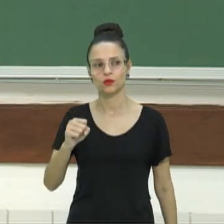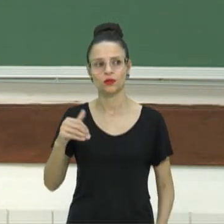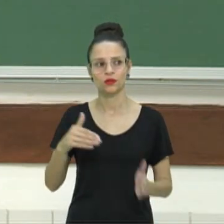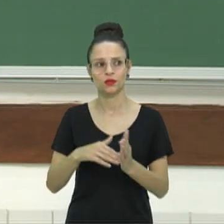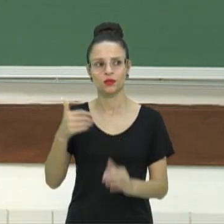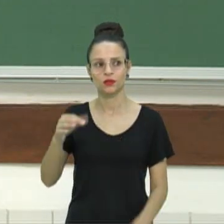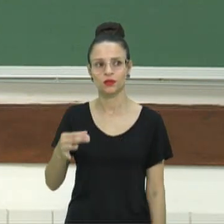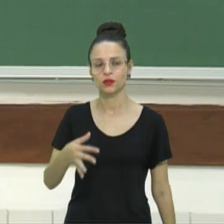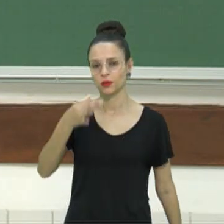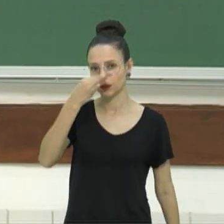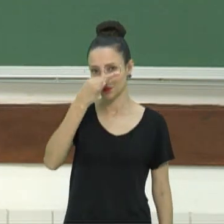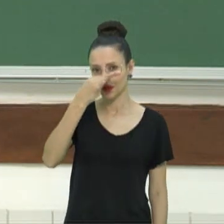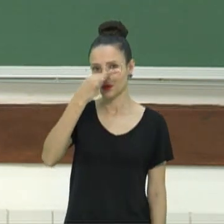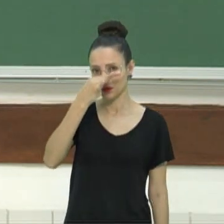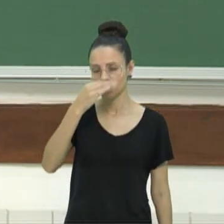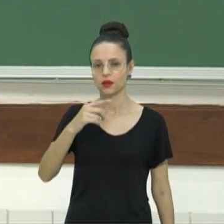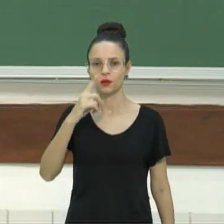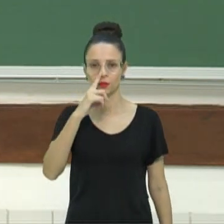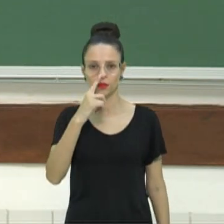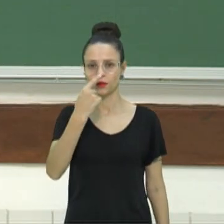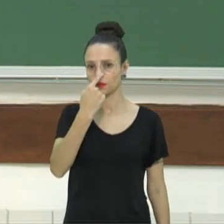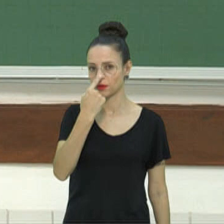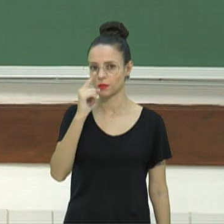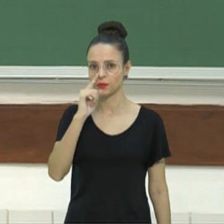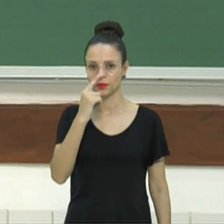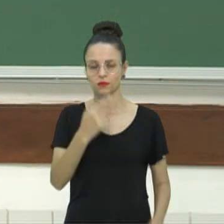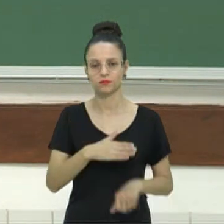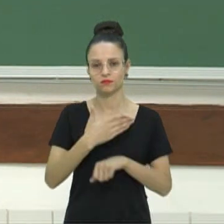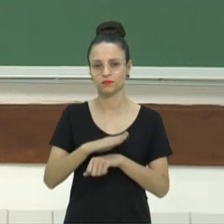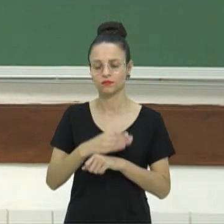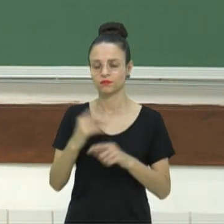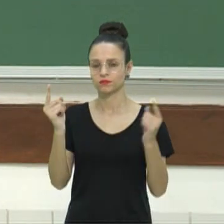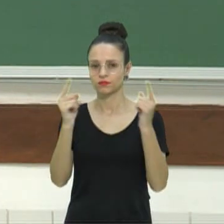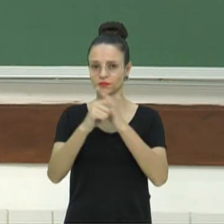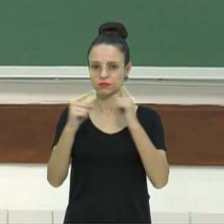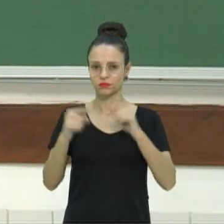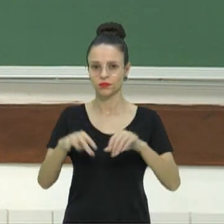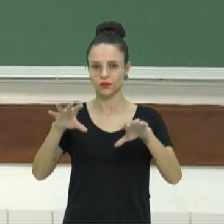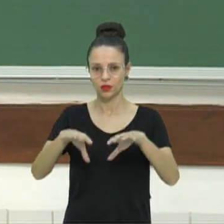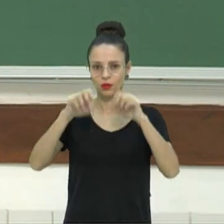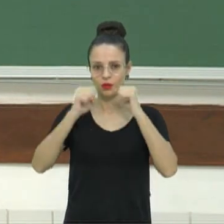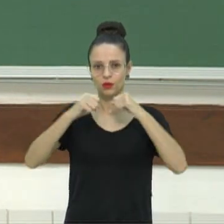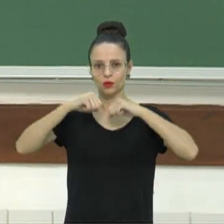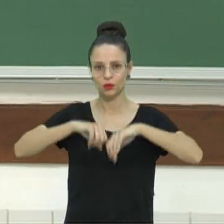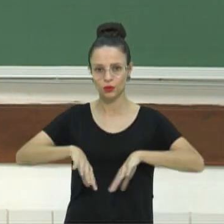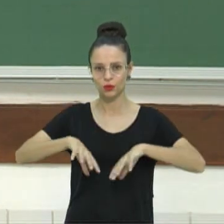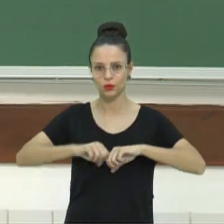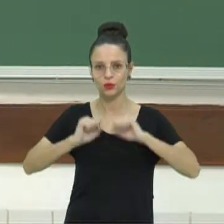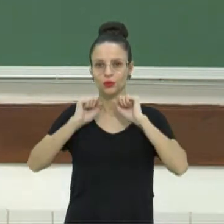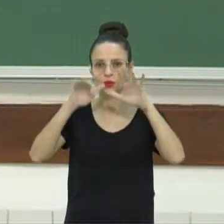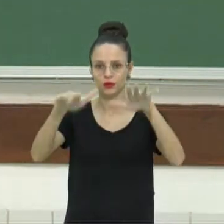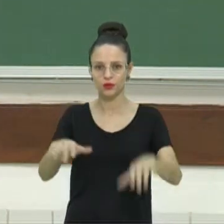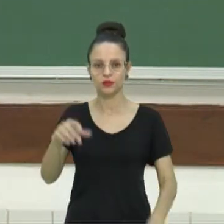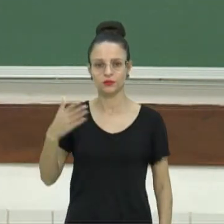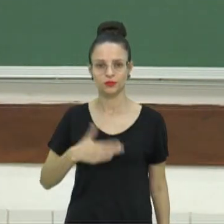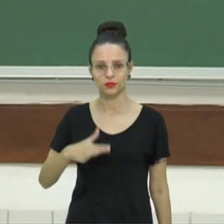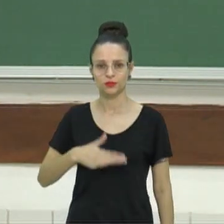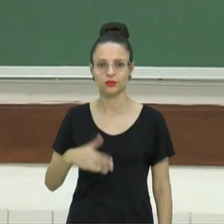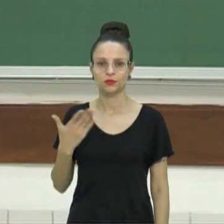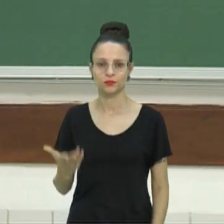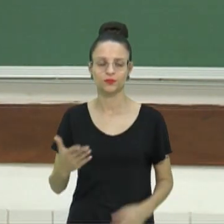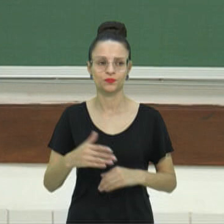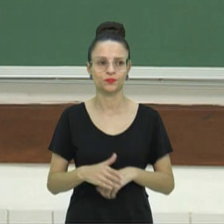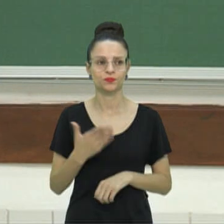mão lá e fecha as narinas. Fecha uma, depois fecha a outra. Faz o exercício, enche o ar de pulmão, solta pela boca. Tranquilo, né? Esta situação